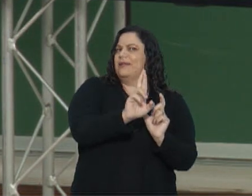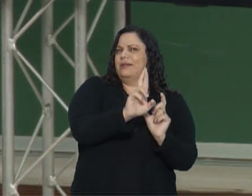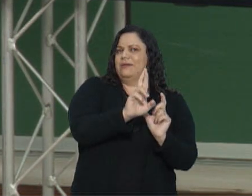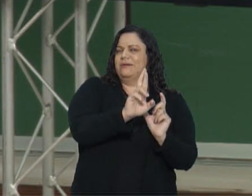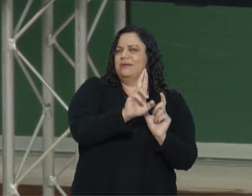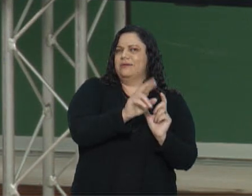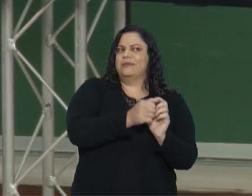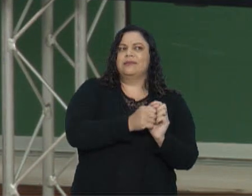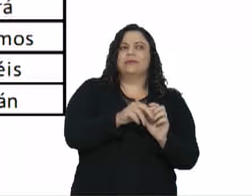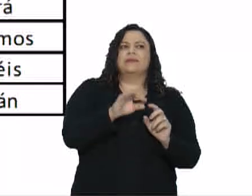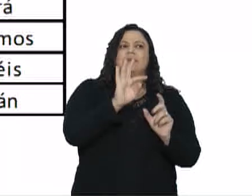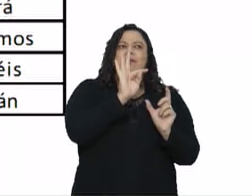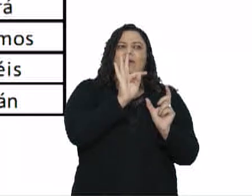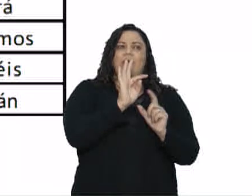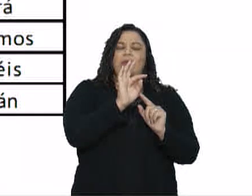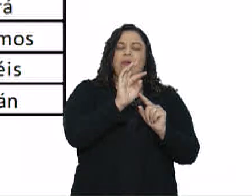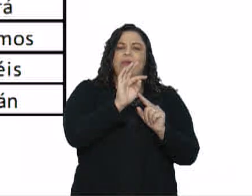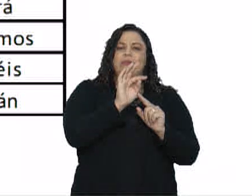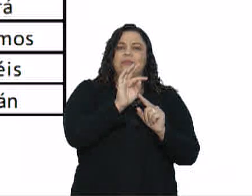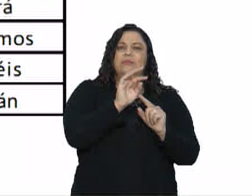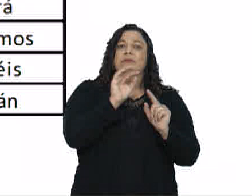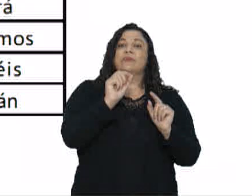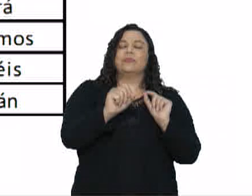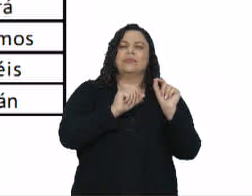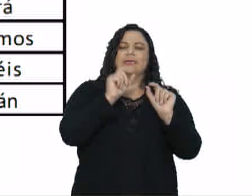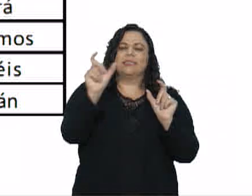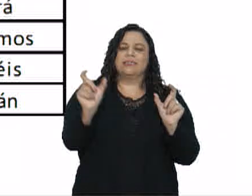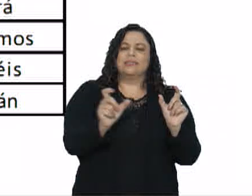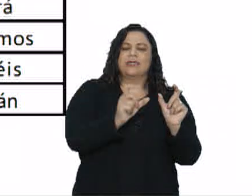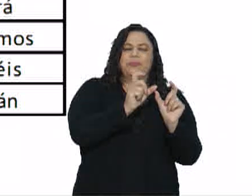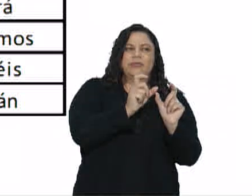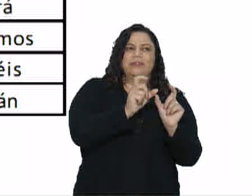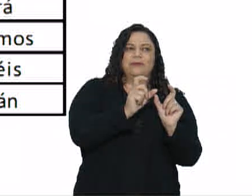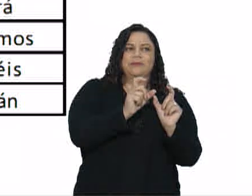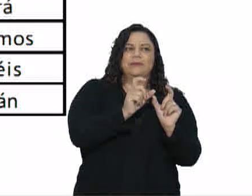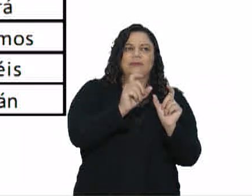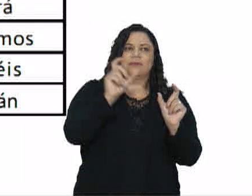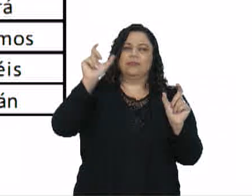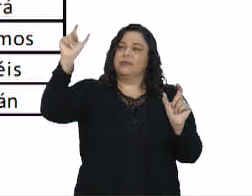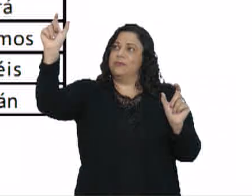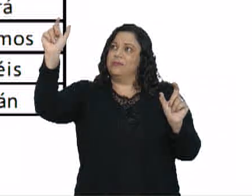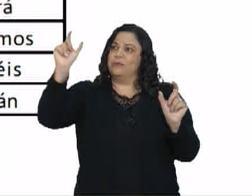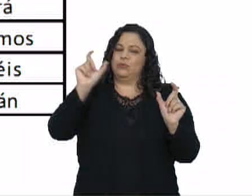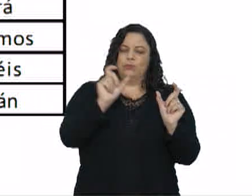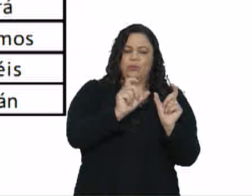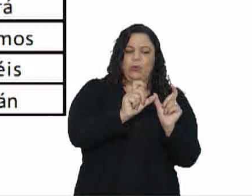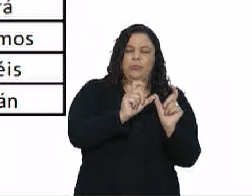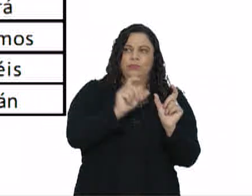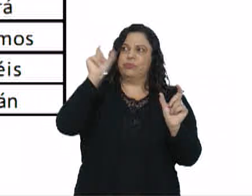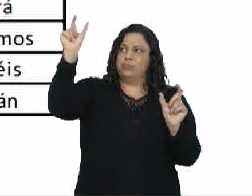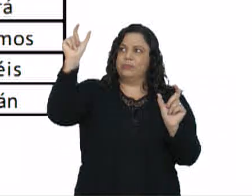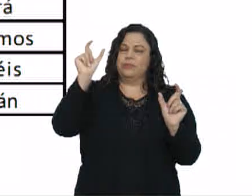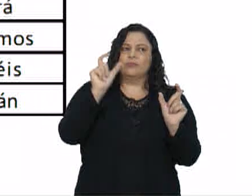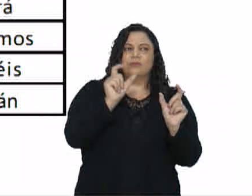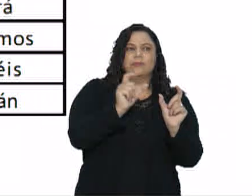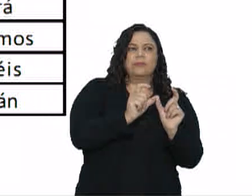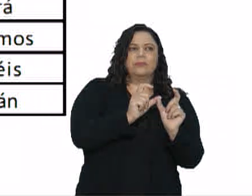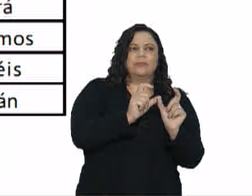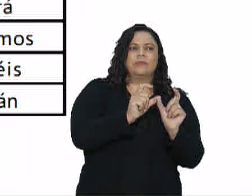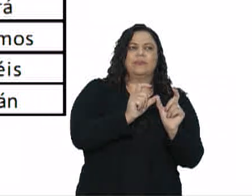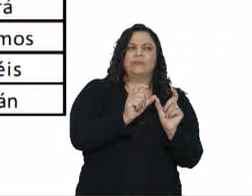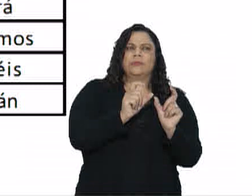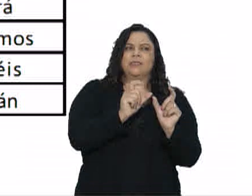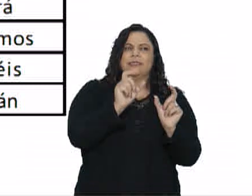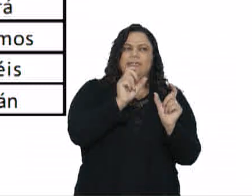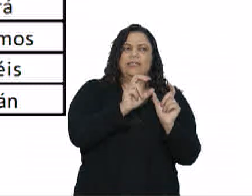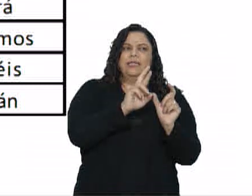um dr, sim, e pegamos as terminações normais dos próprios verbos regulares aqui. Para o verbo venir,